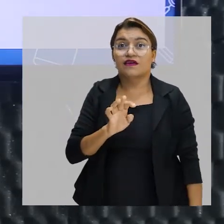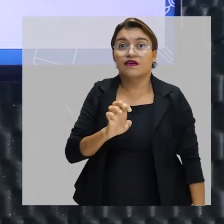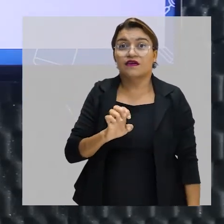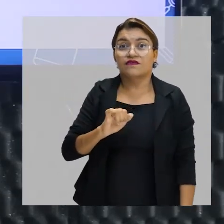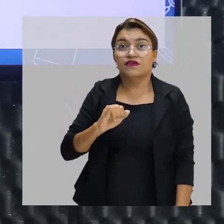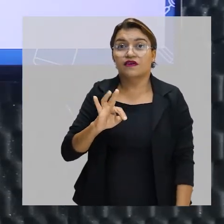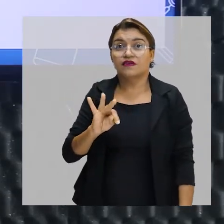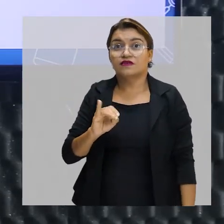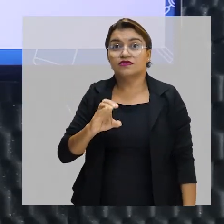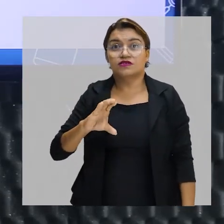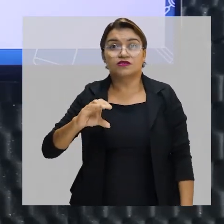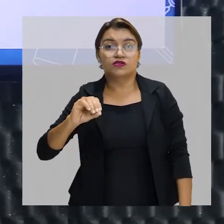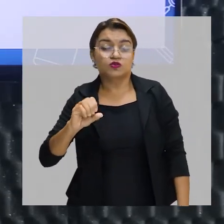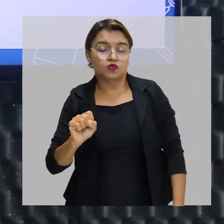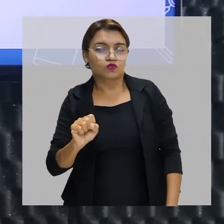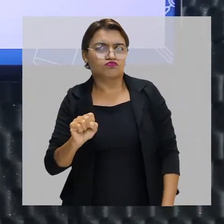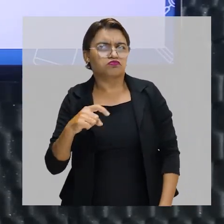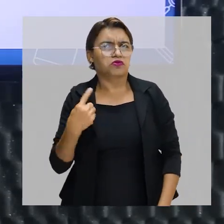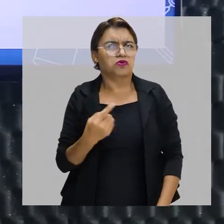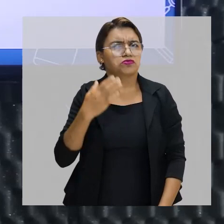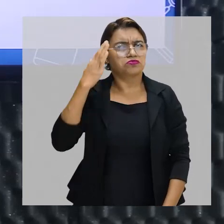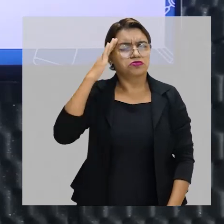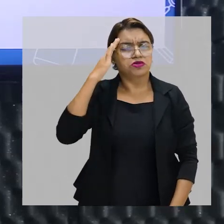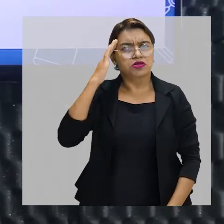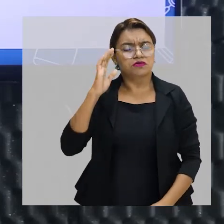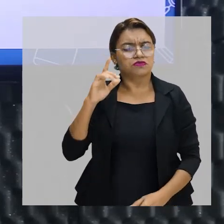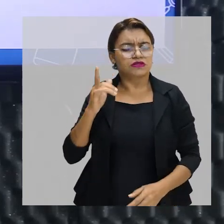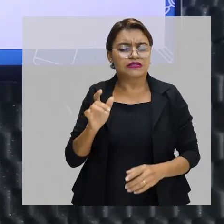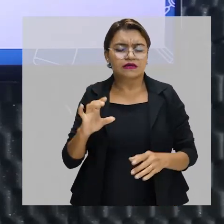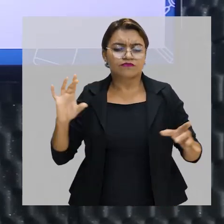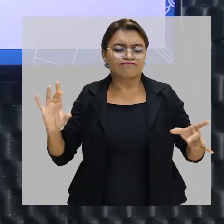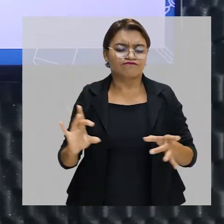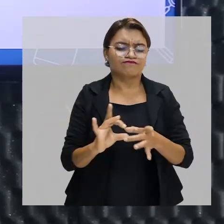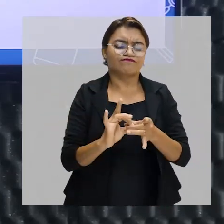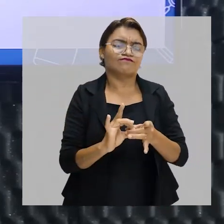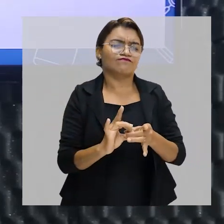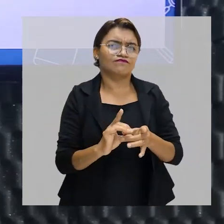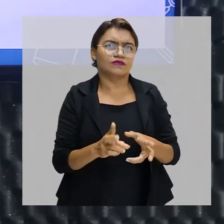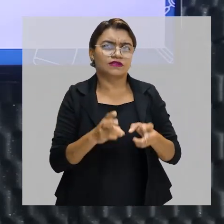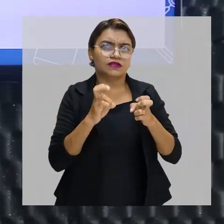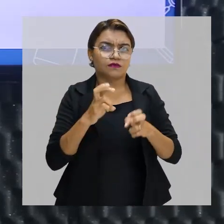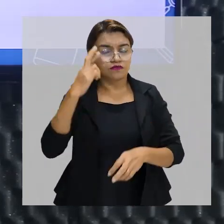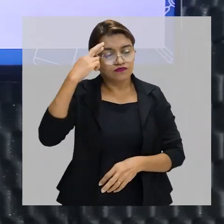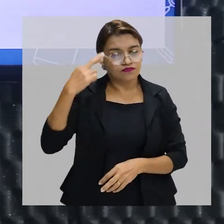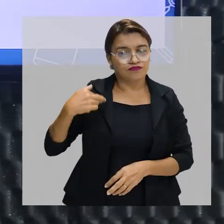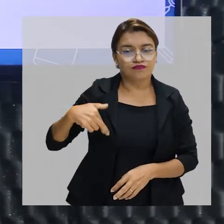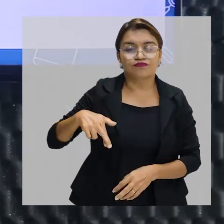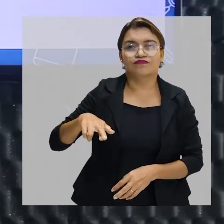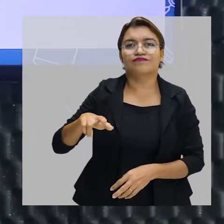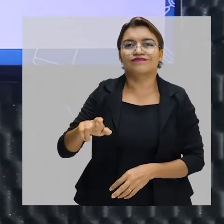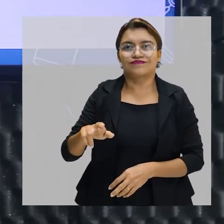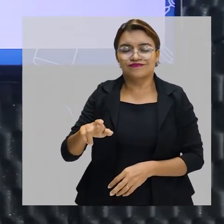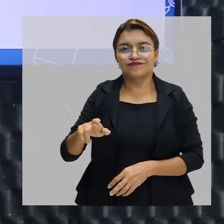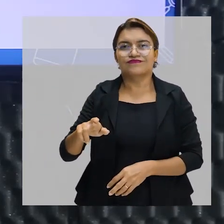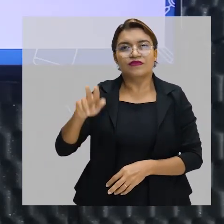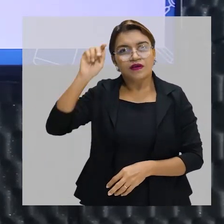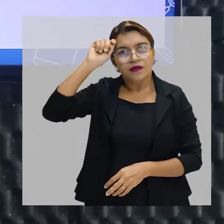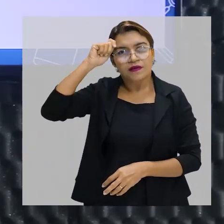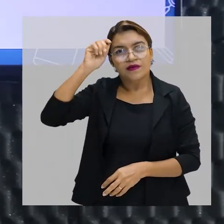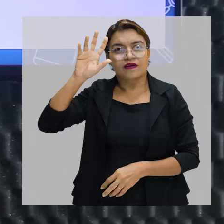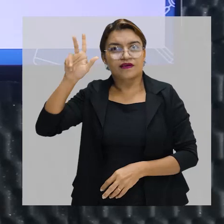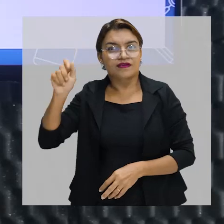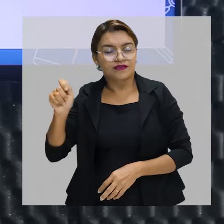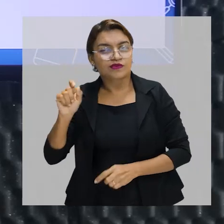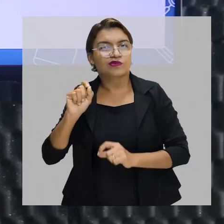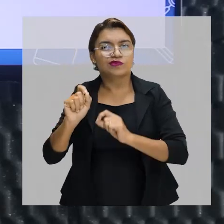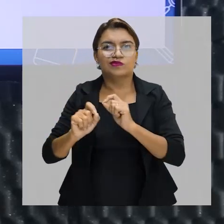uma ideia de feitiço e associamos às religiões afro. Ah,